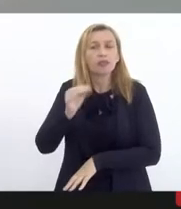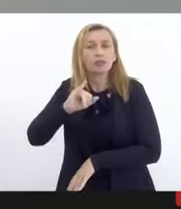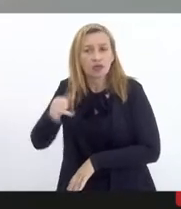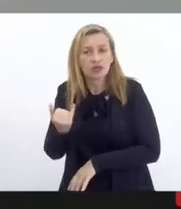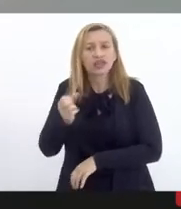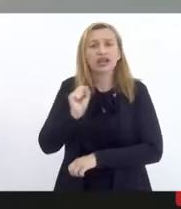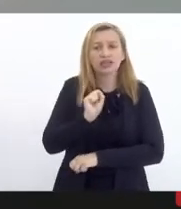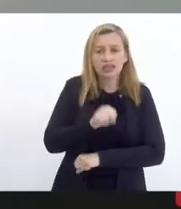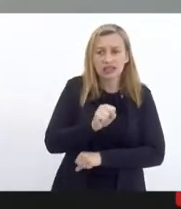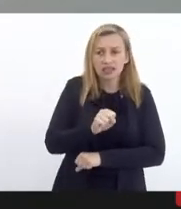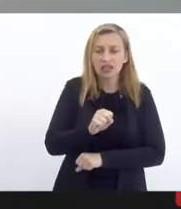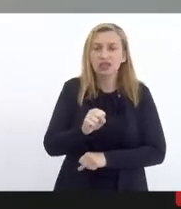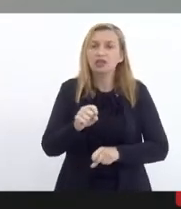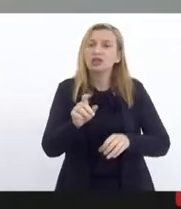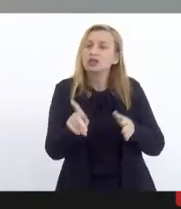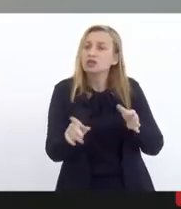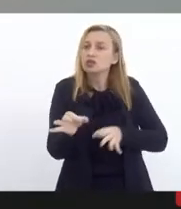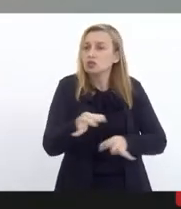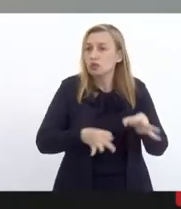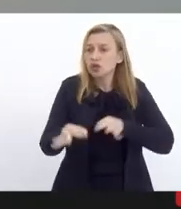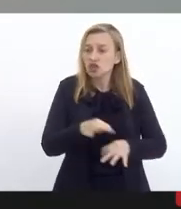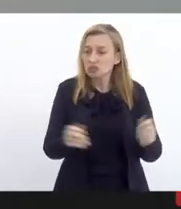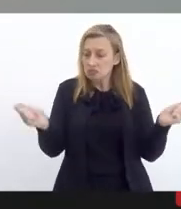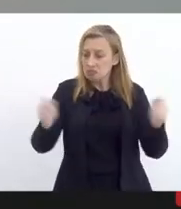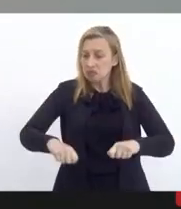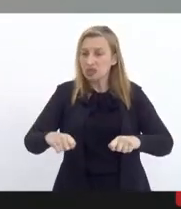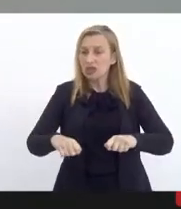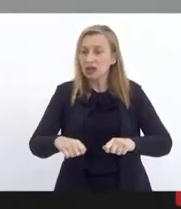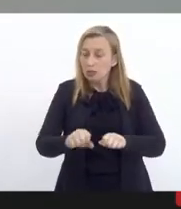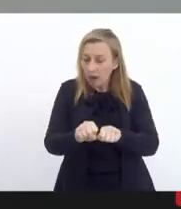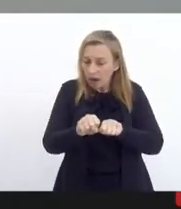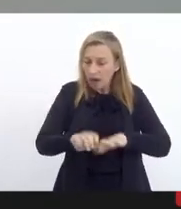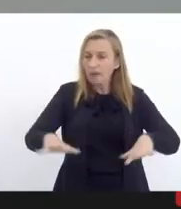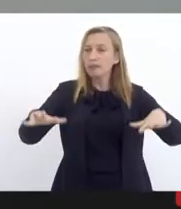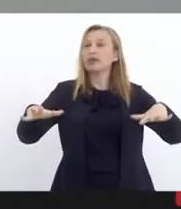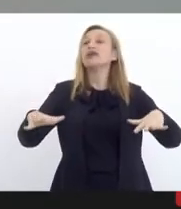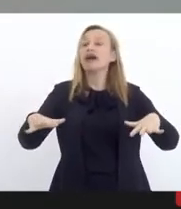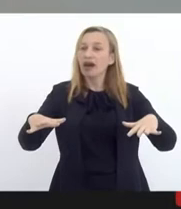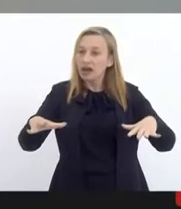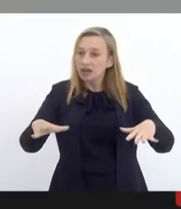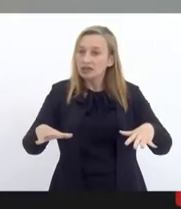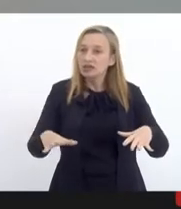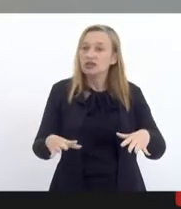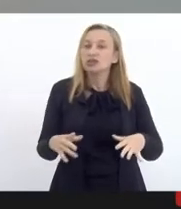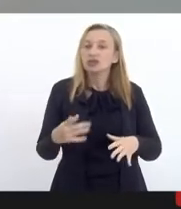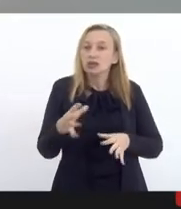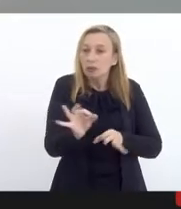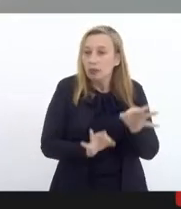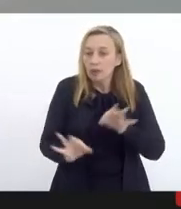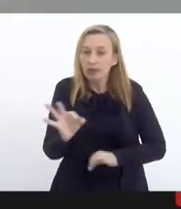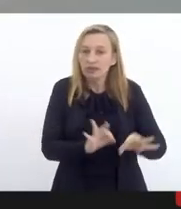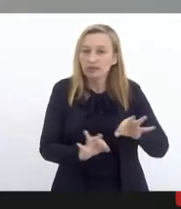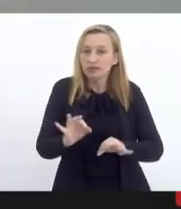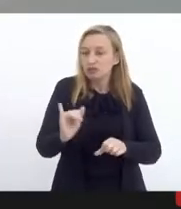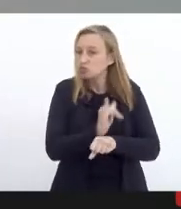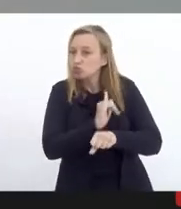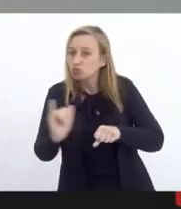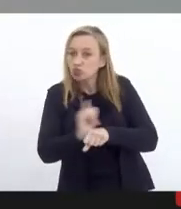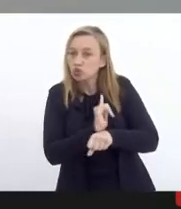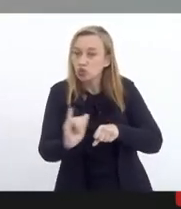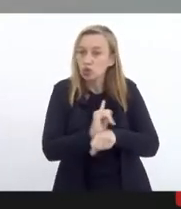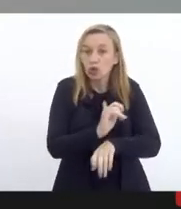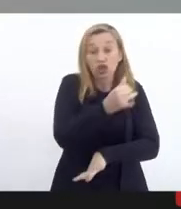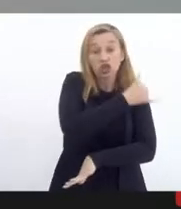assim, desses projetos potenciais para ampliar o escopo do seu planejamento estratégico. Porque no